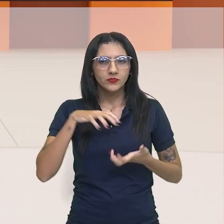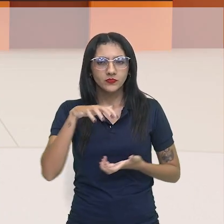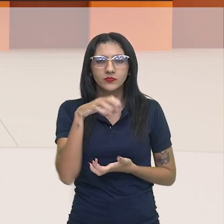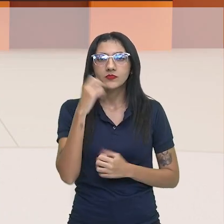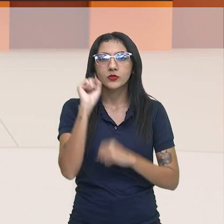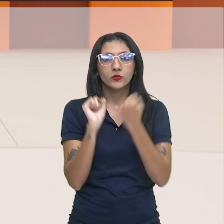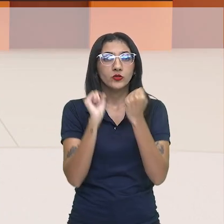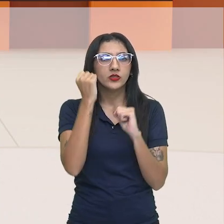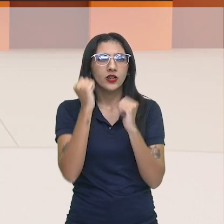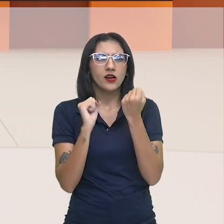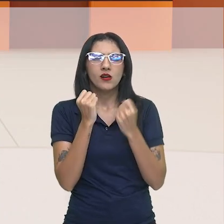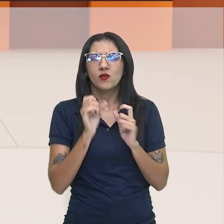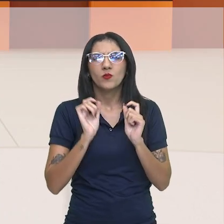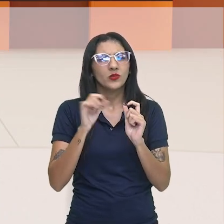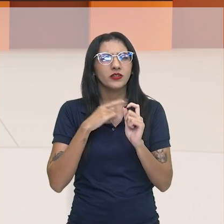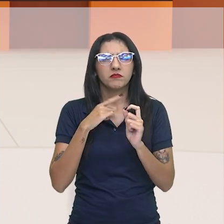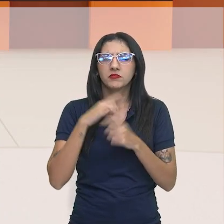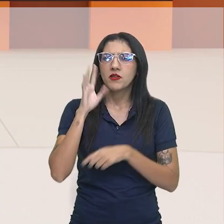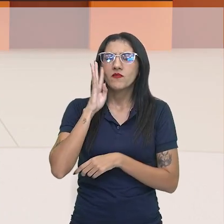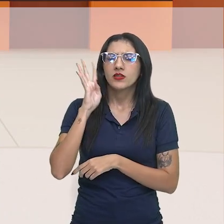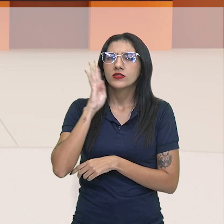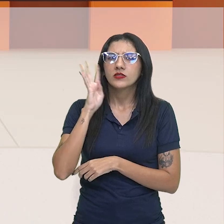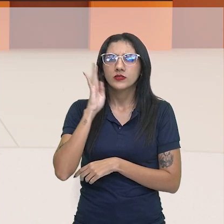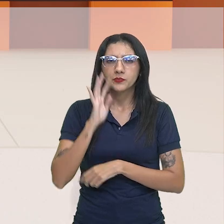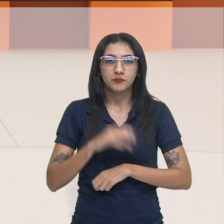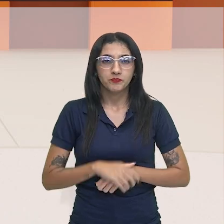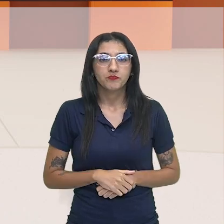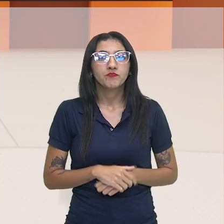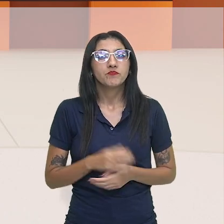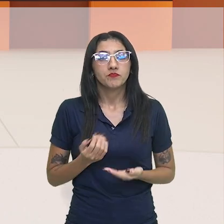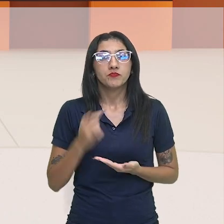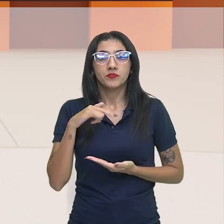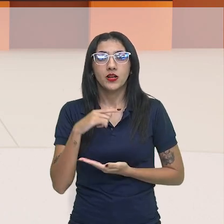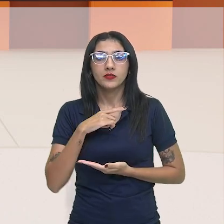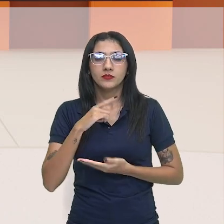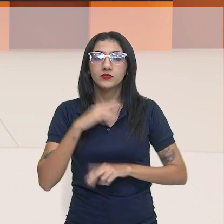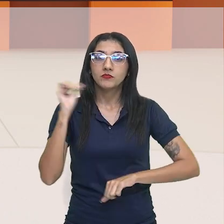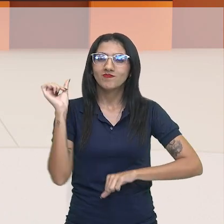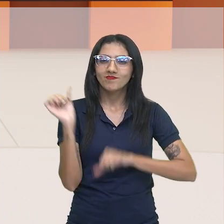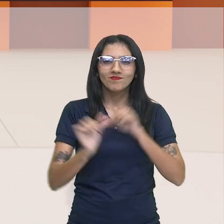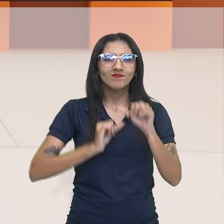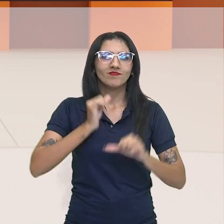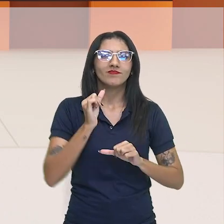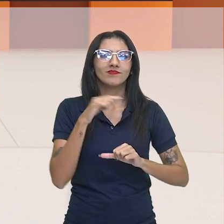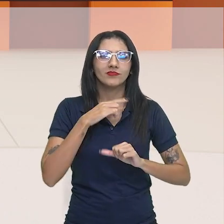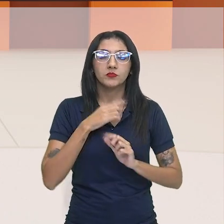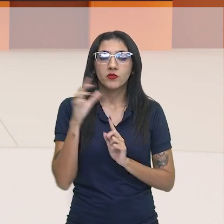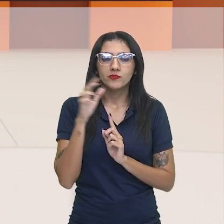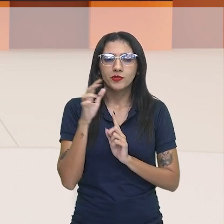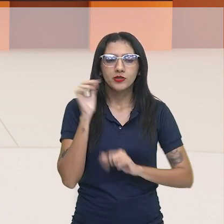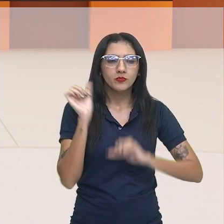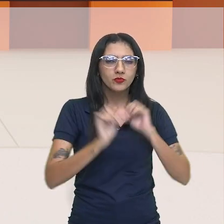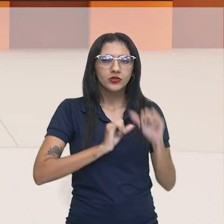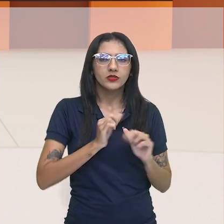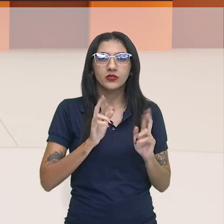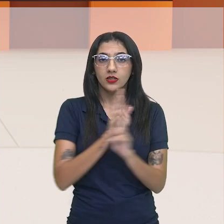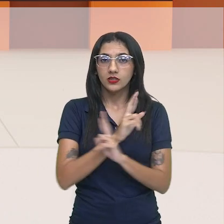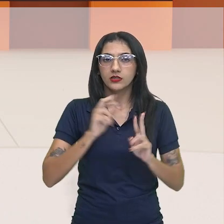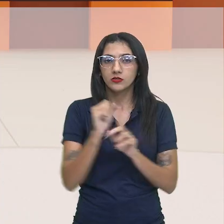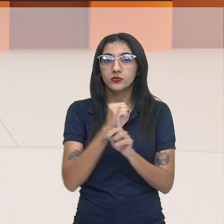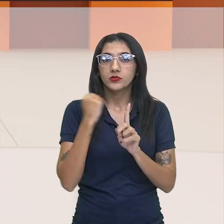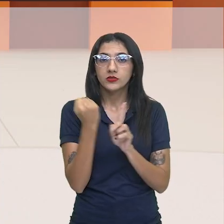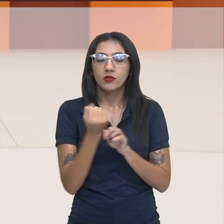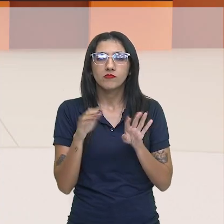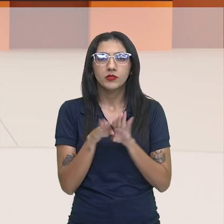trouxe reflexão para isso? A Revolução Industrial, ela alterou significativamente as relações sociais e